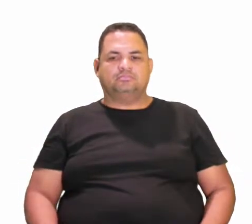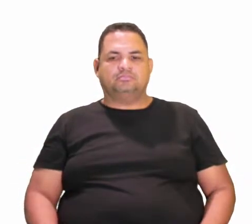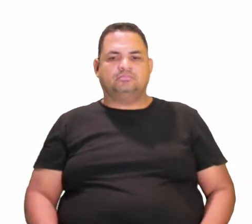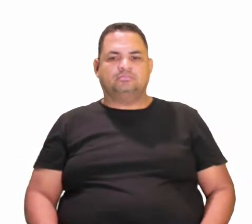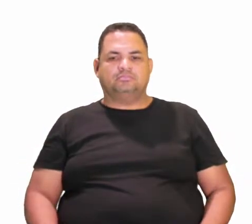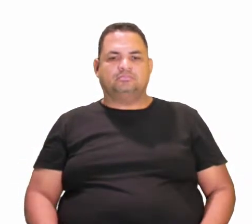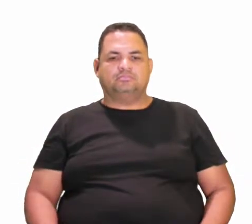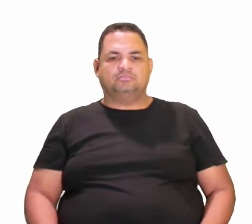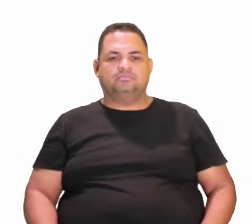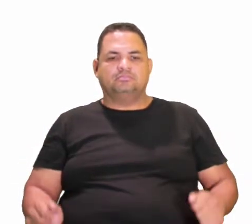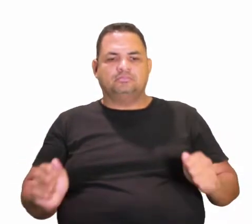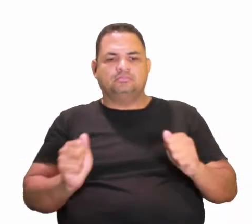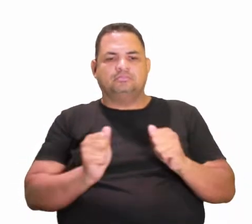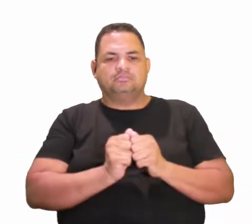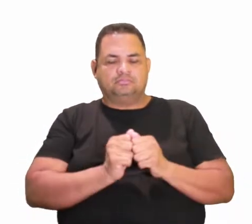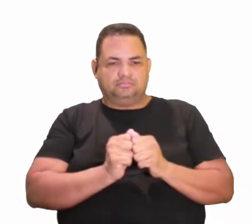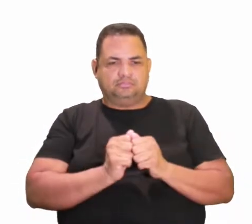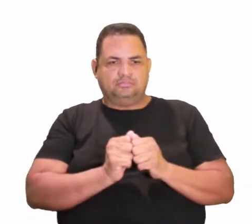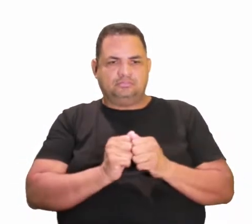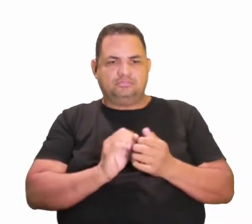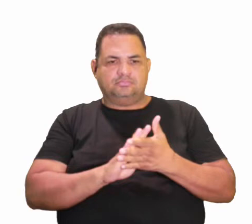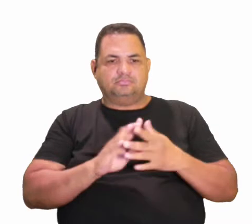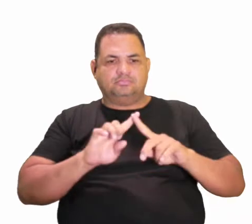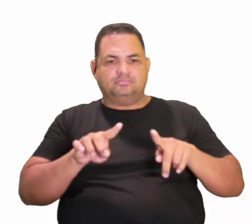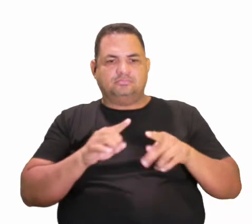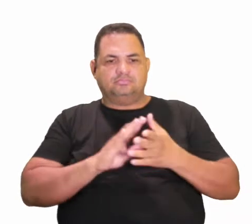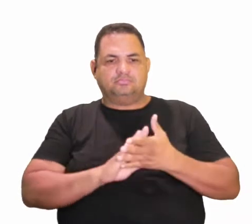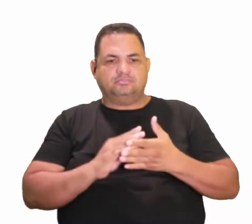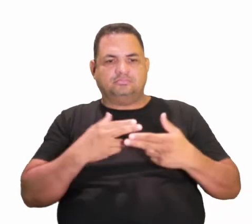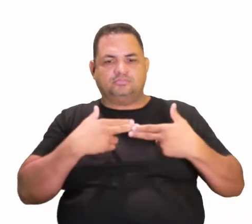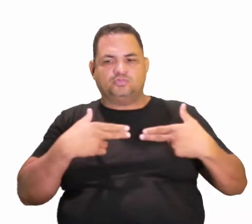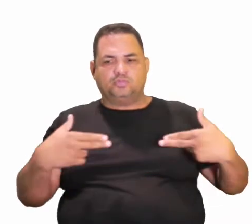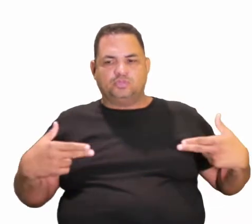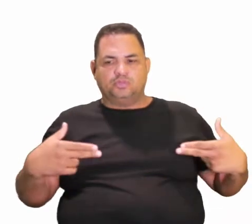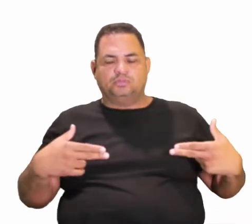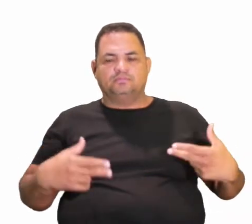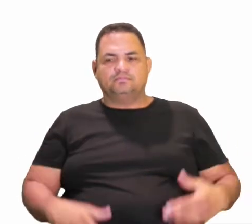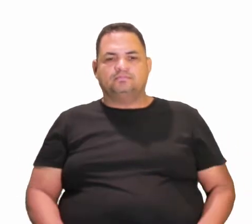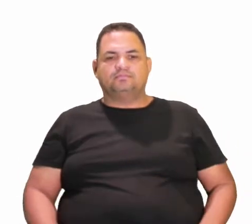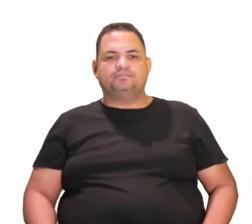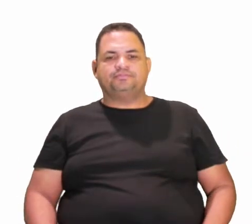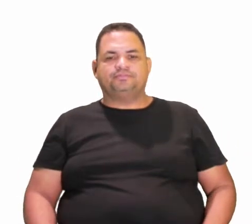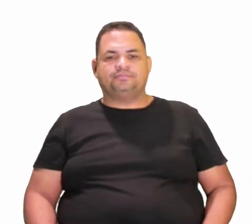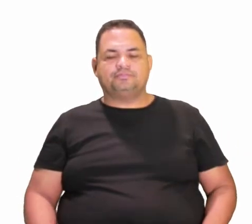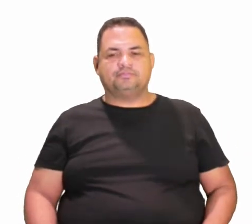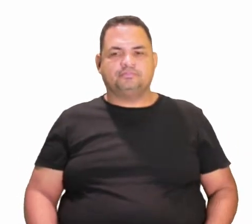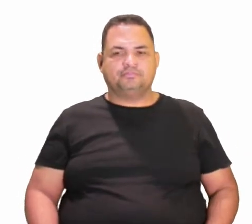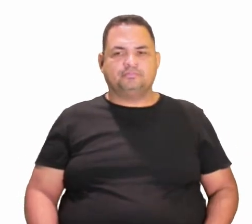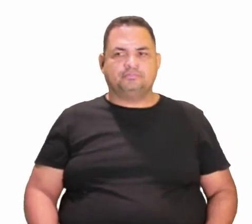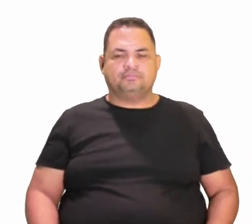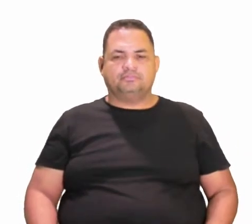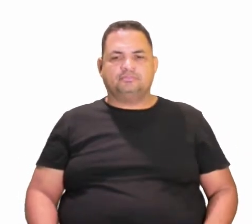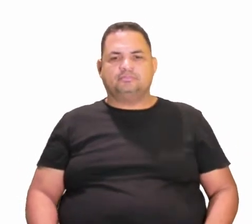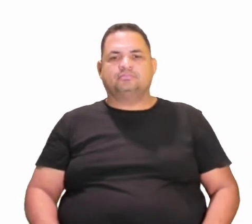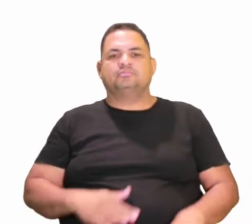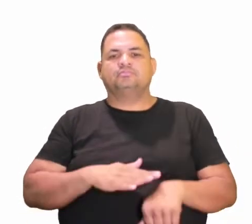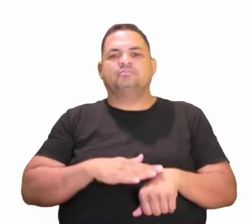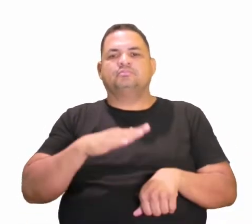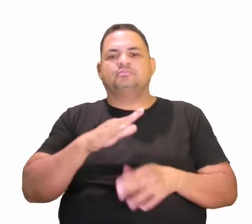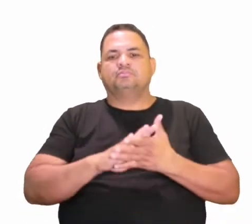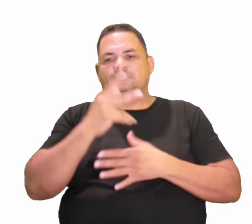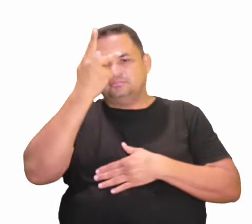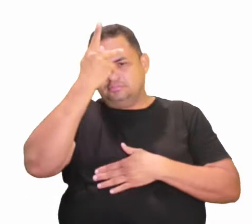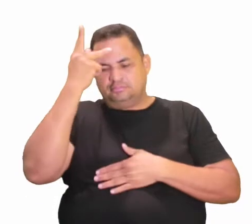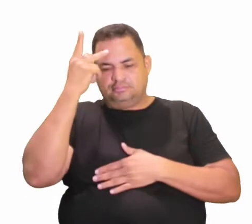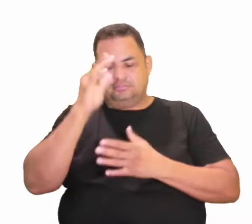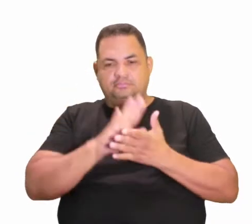perto de mim, porém coisas, como eu falei, né, no caso, mais de uma pessoa, mais de uma